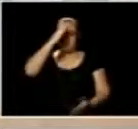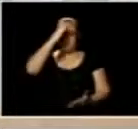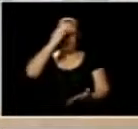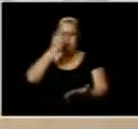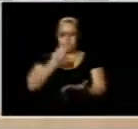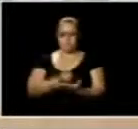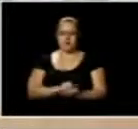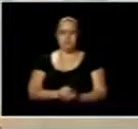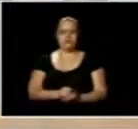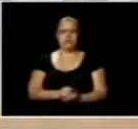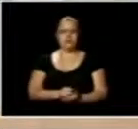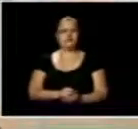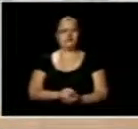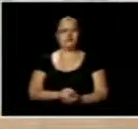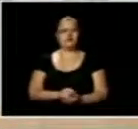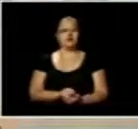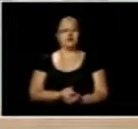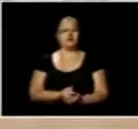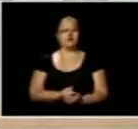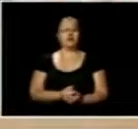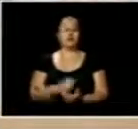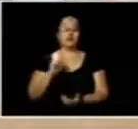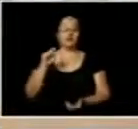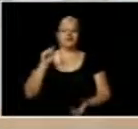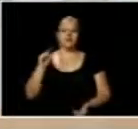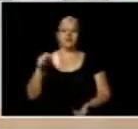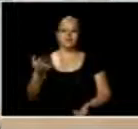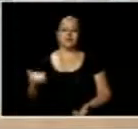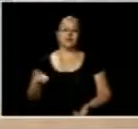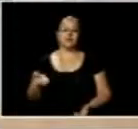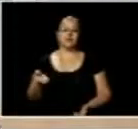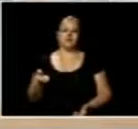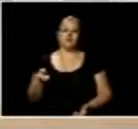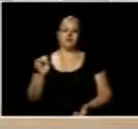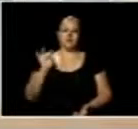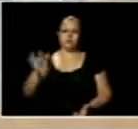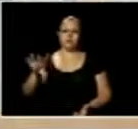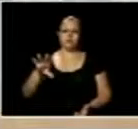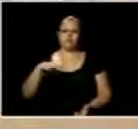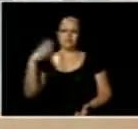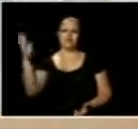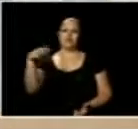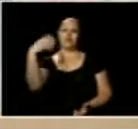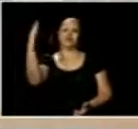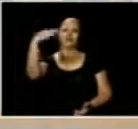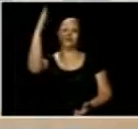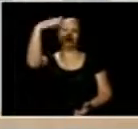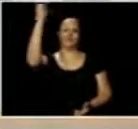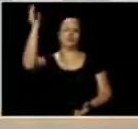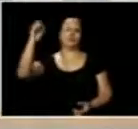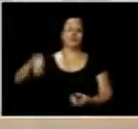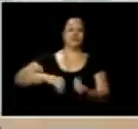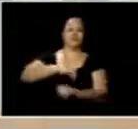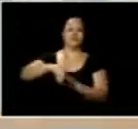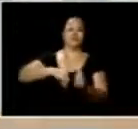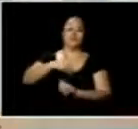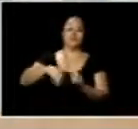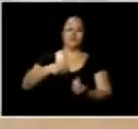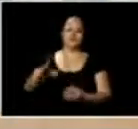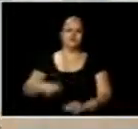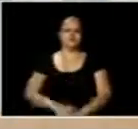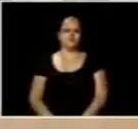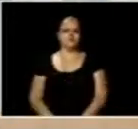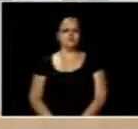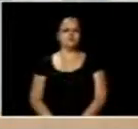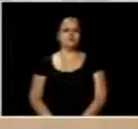quer fazer o quê? Fumaça, poeira, auê. E aí você faz propaganda, cria, daí você traz a população para a cidade do município de